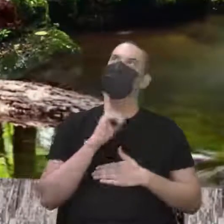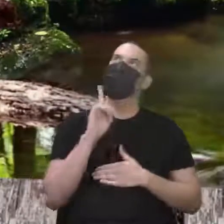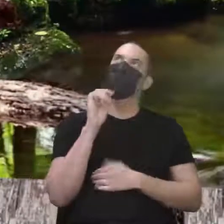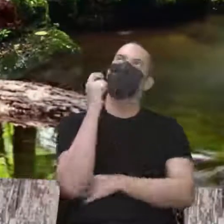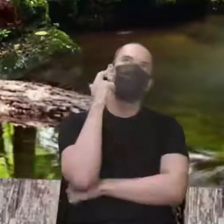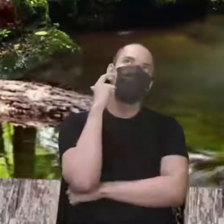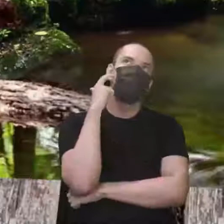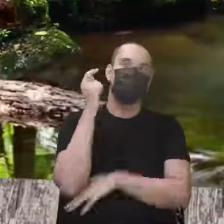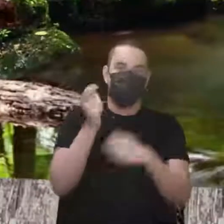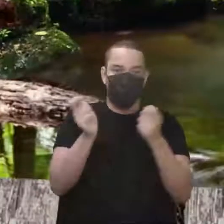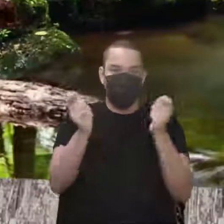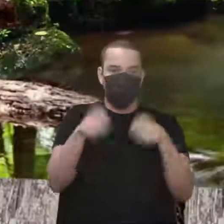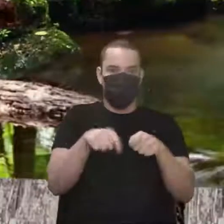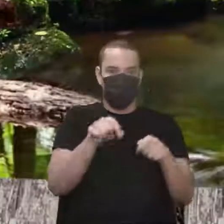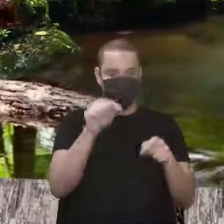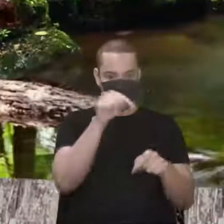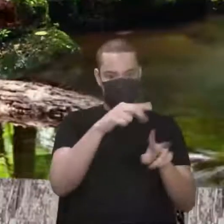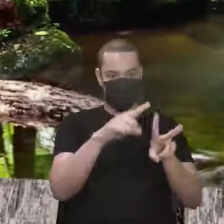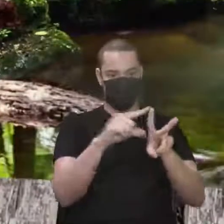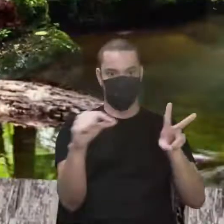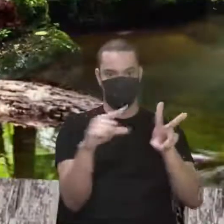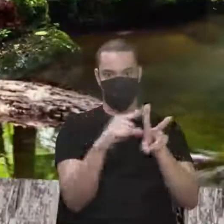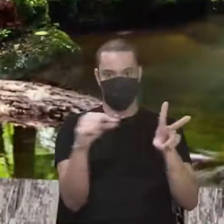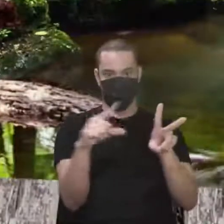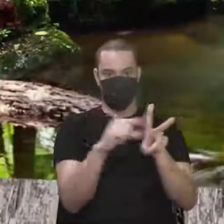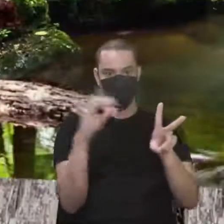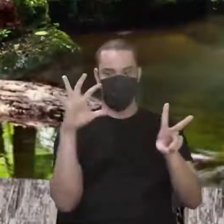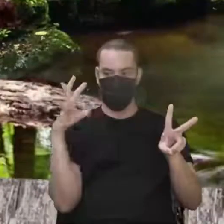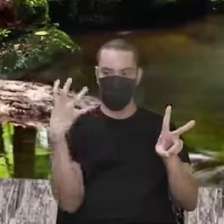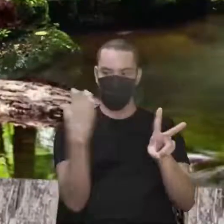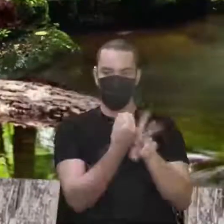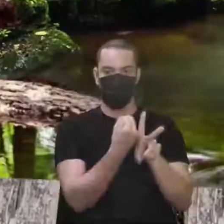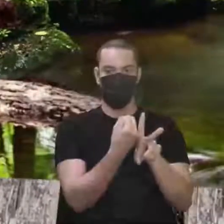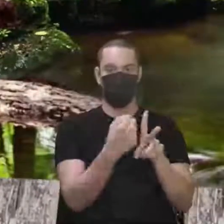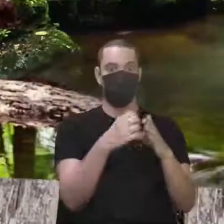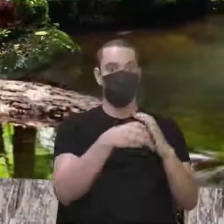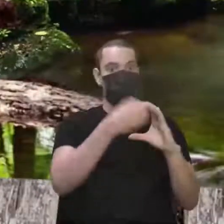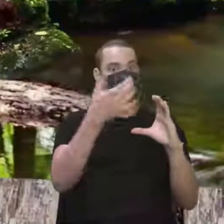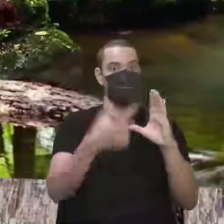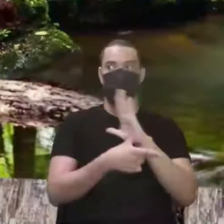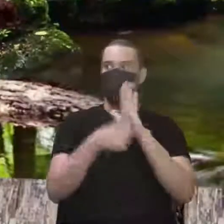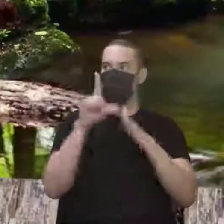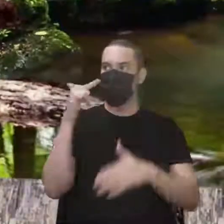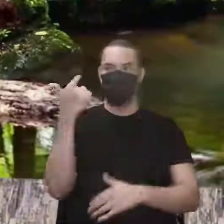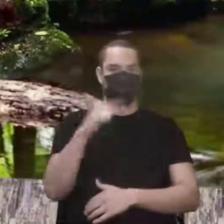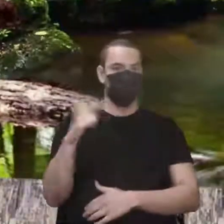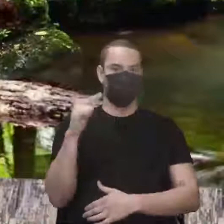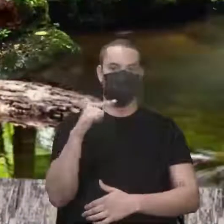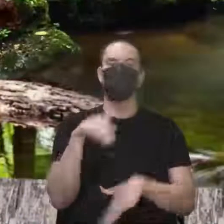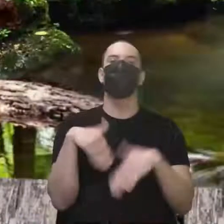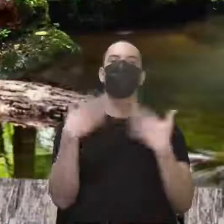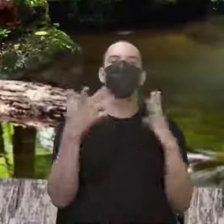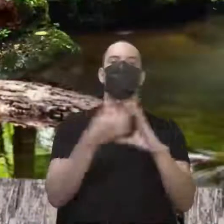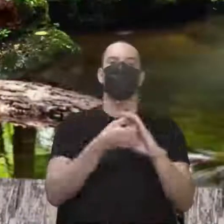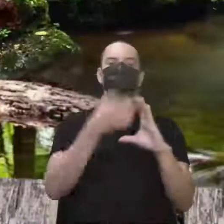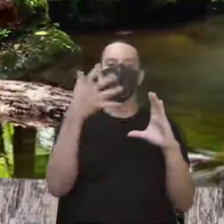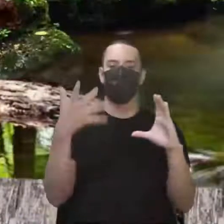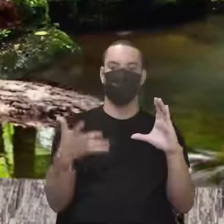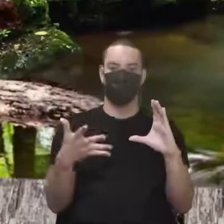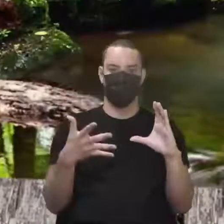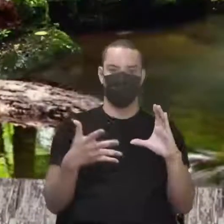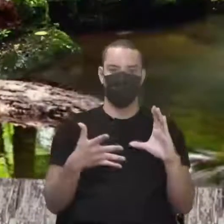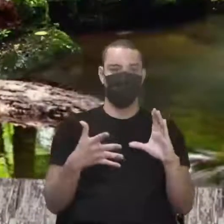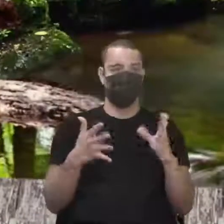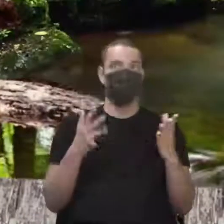Eu posso fazer com que essa espécie vegetal agora adquira uma característica que ela não tinha. Qual característica, professora?